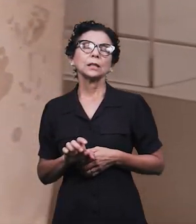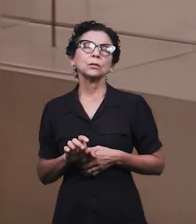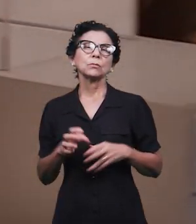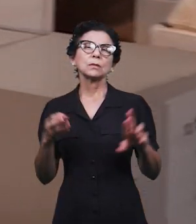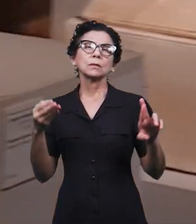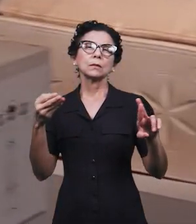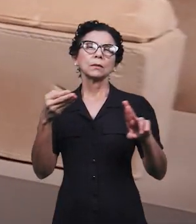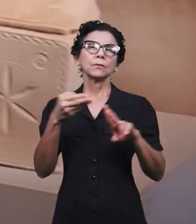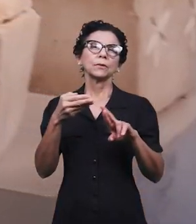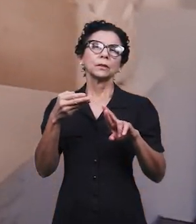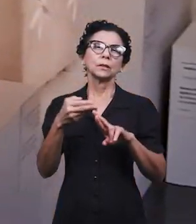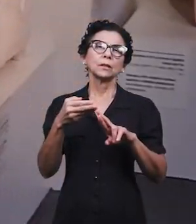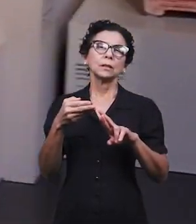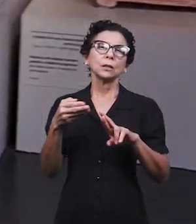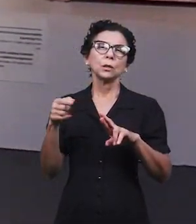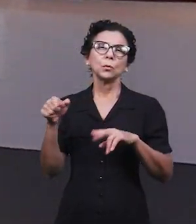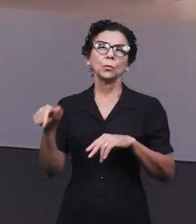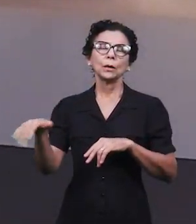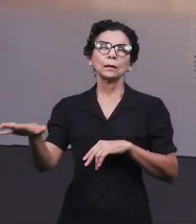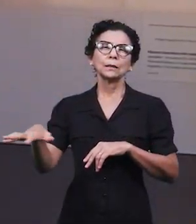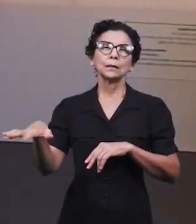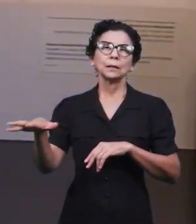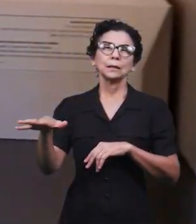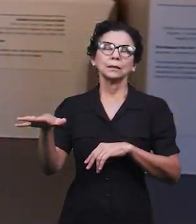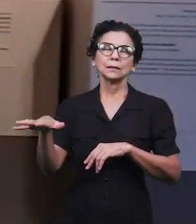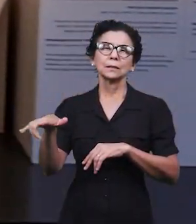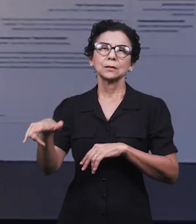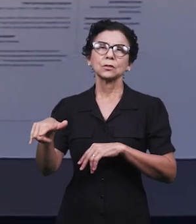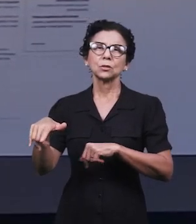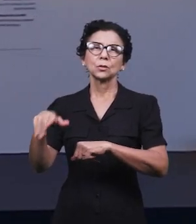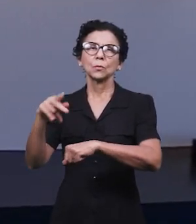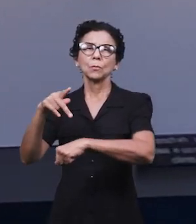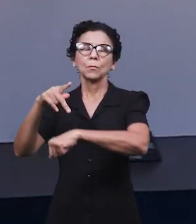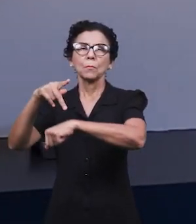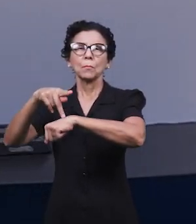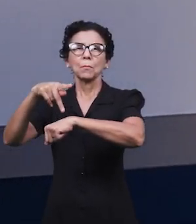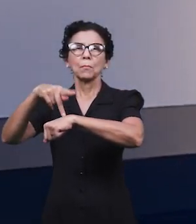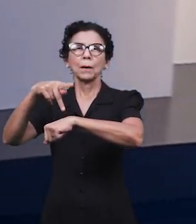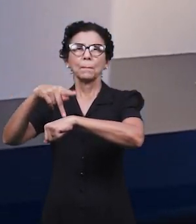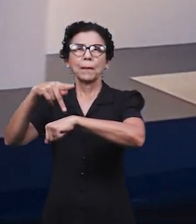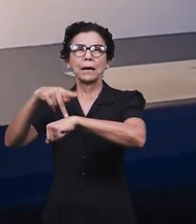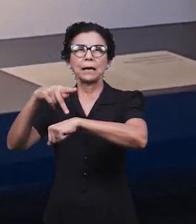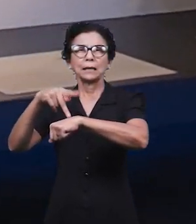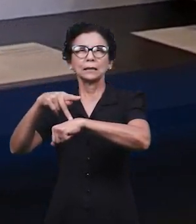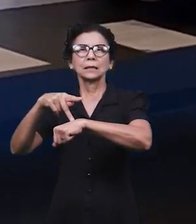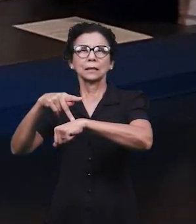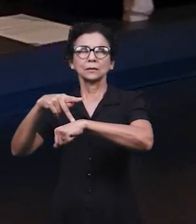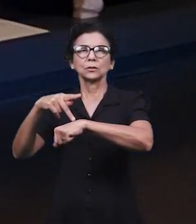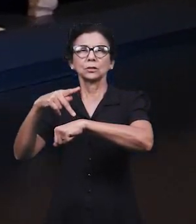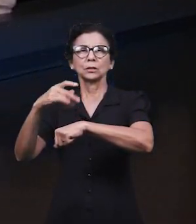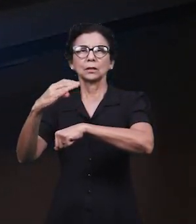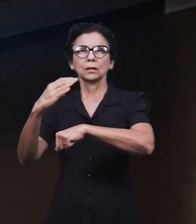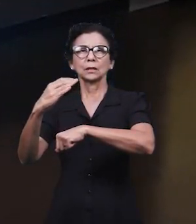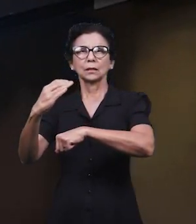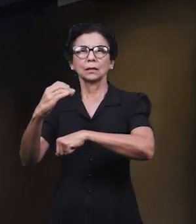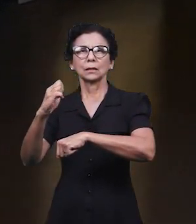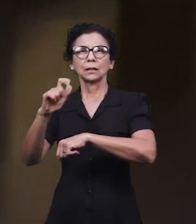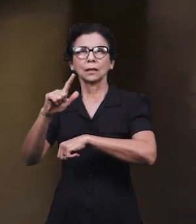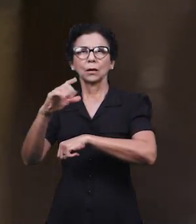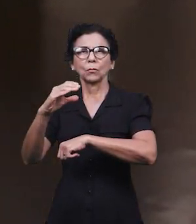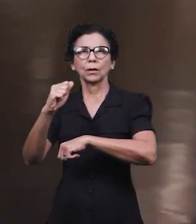tem uma citação do procurador, ou prefeito,